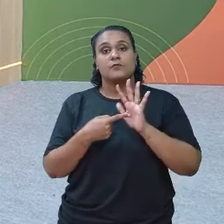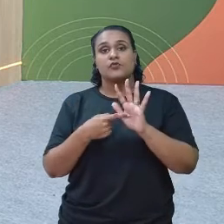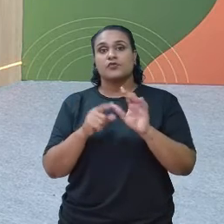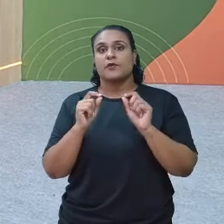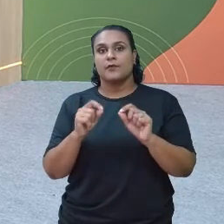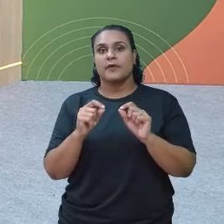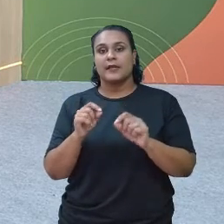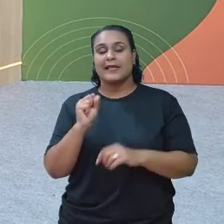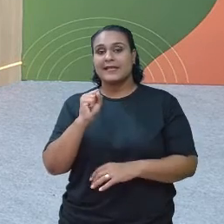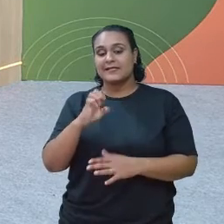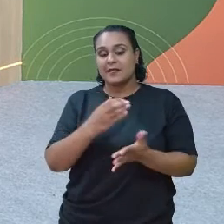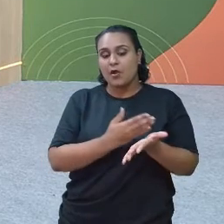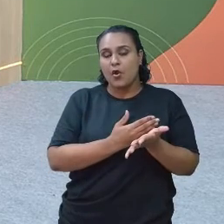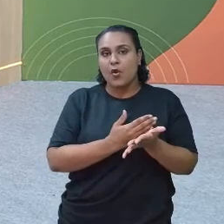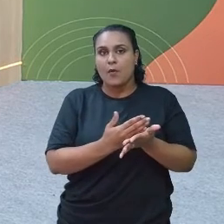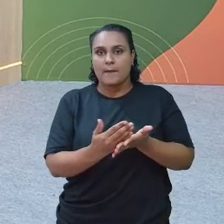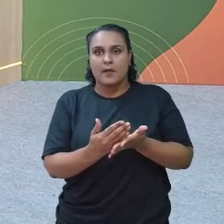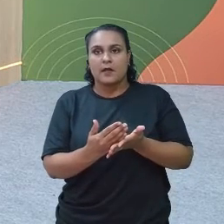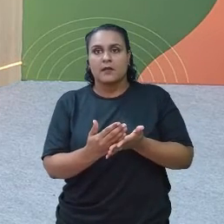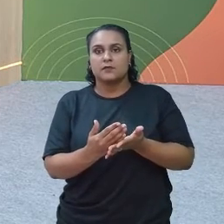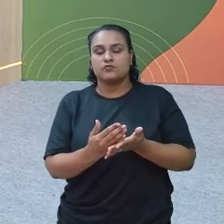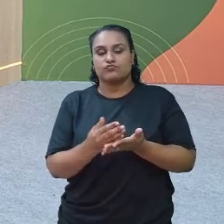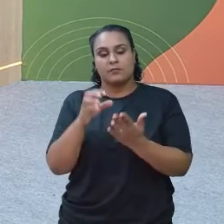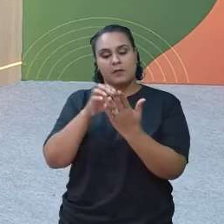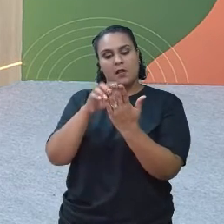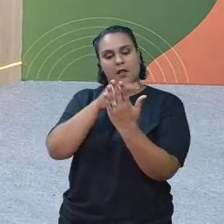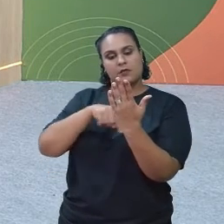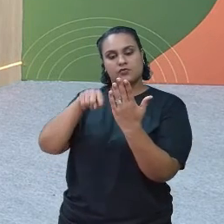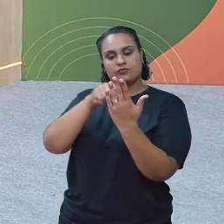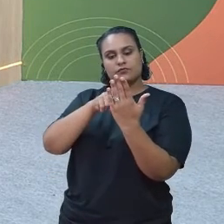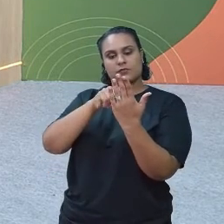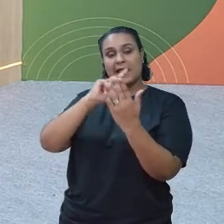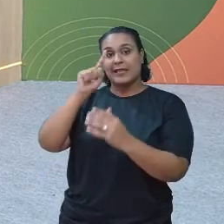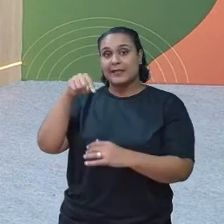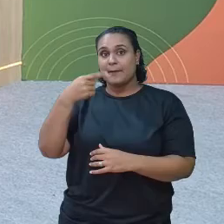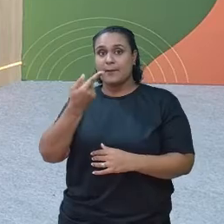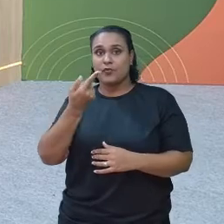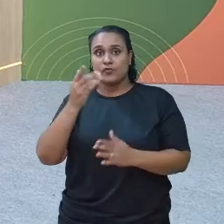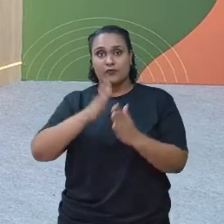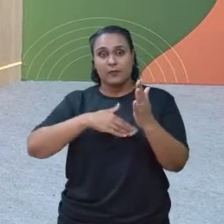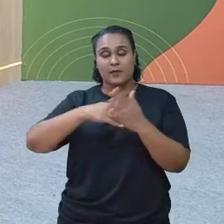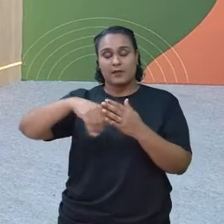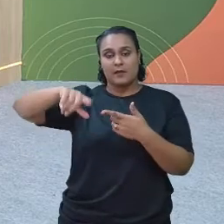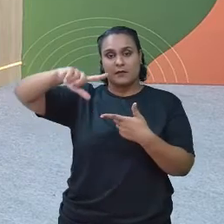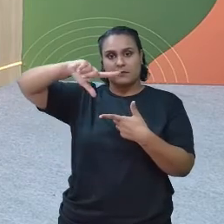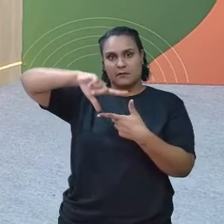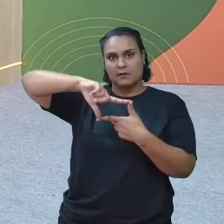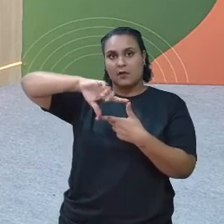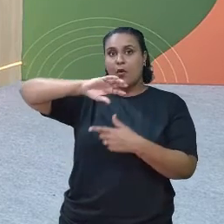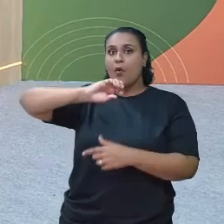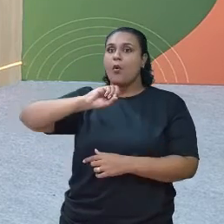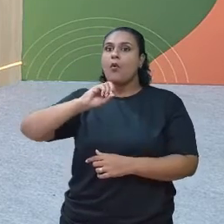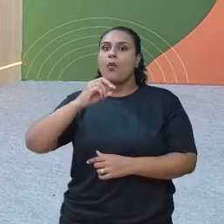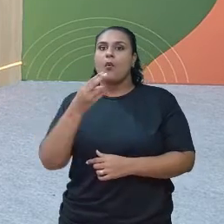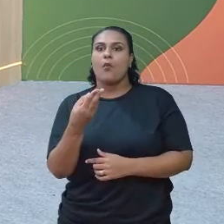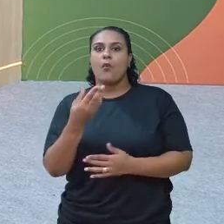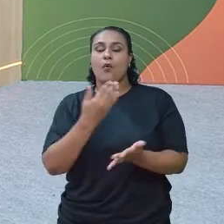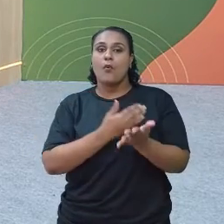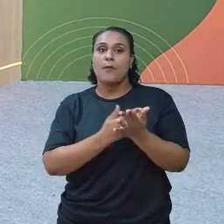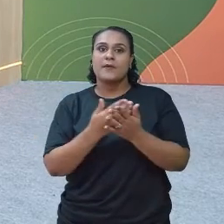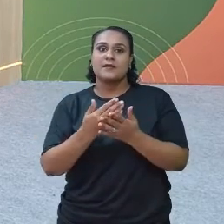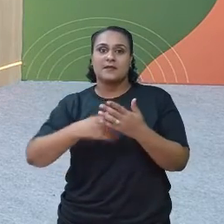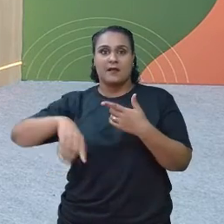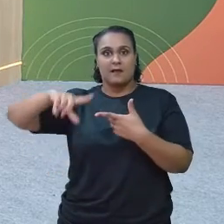começo pela região circular e depois passo pela região retangular, ou se eu vou começar pela